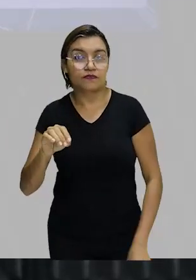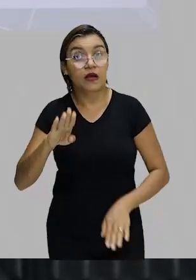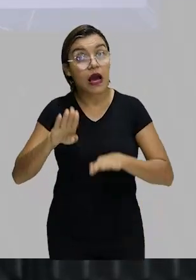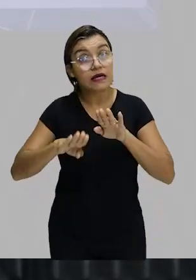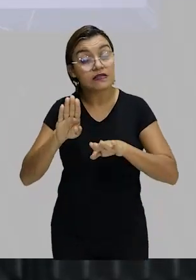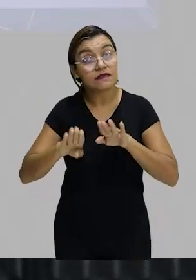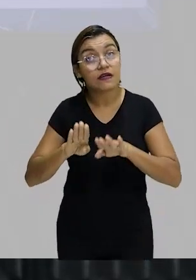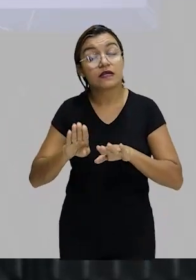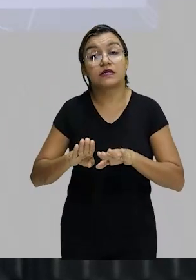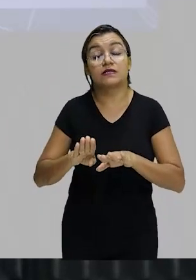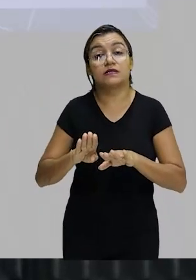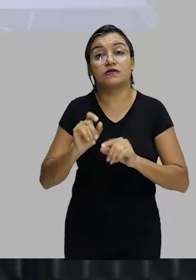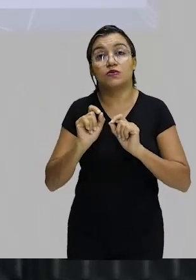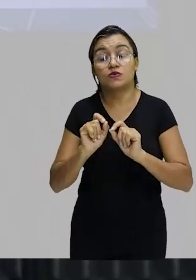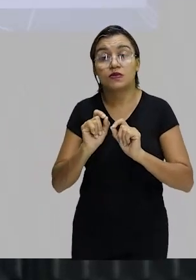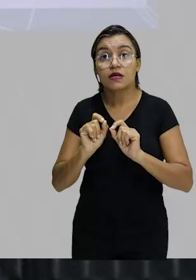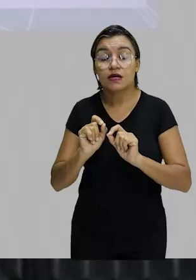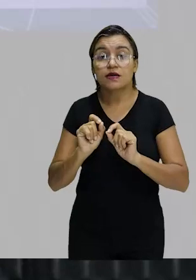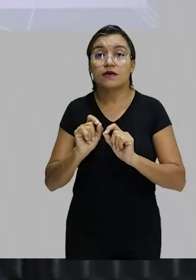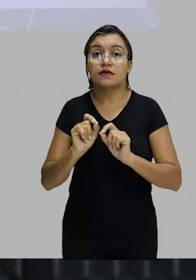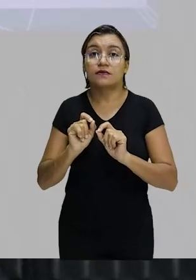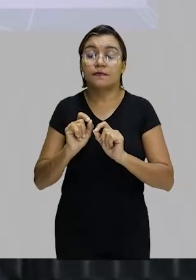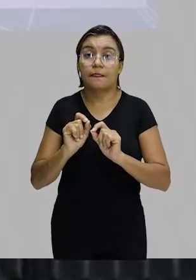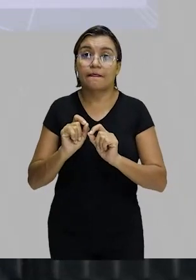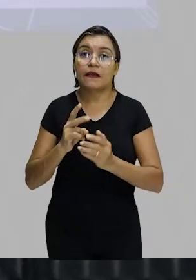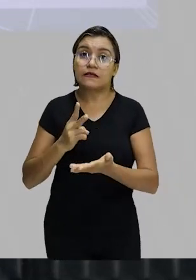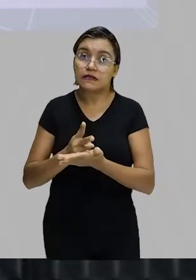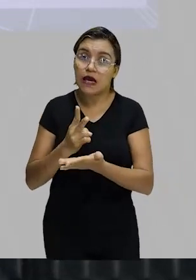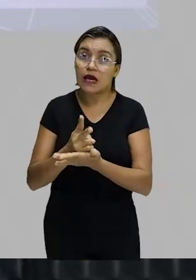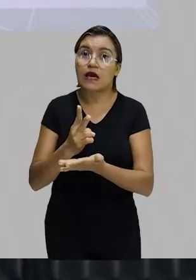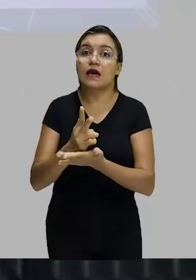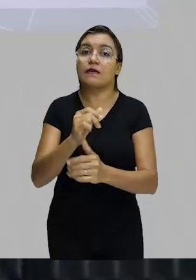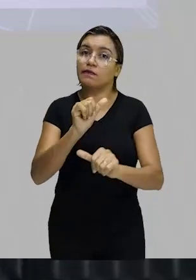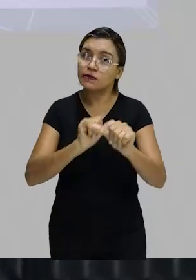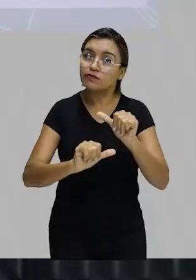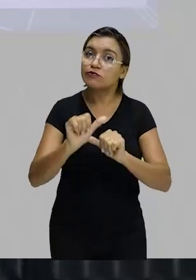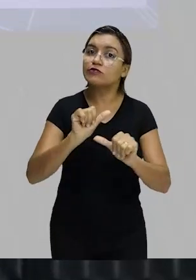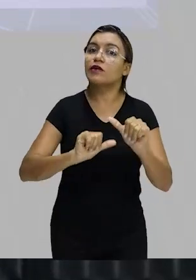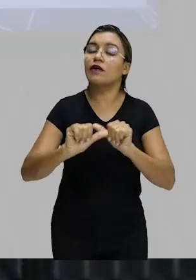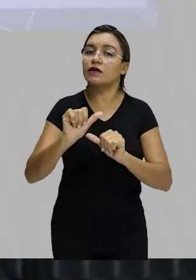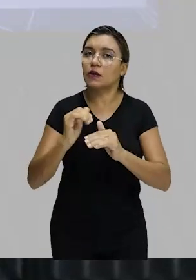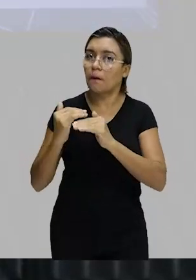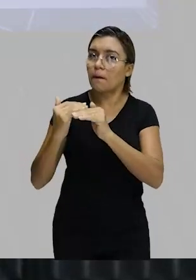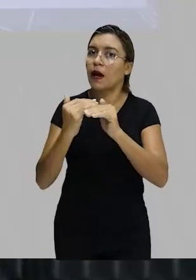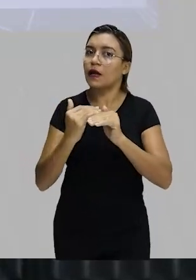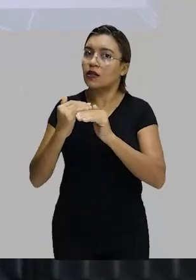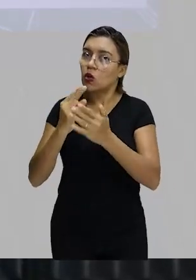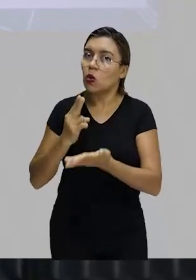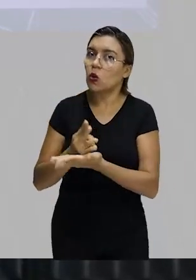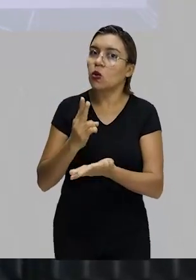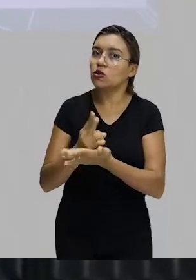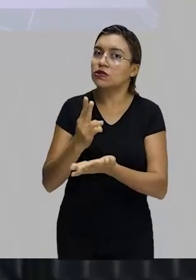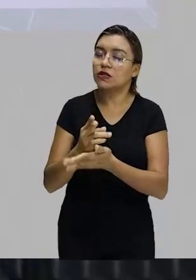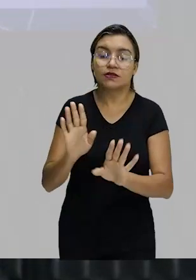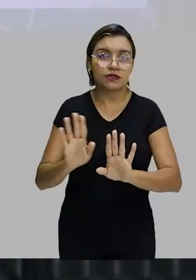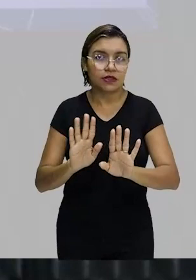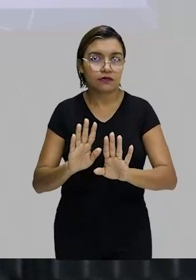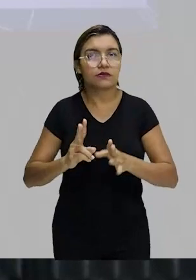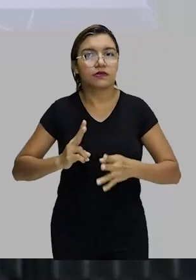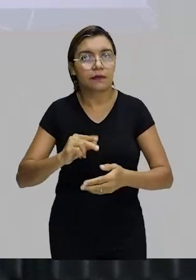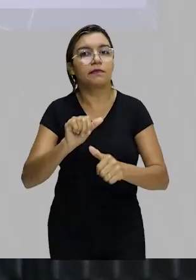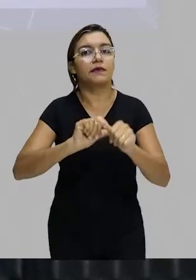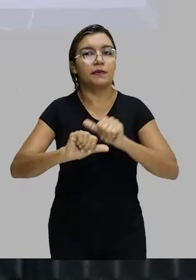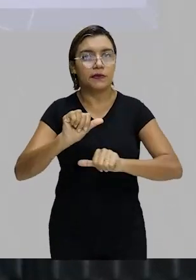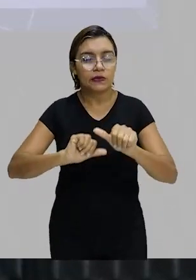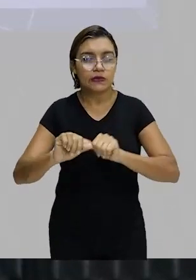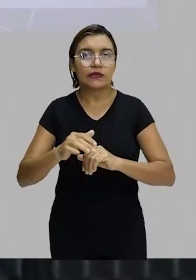é uma demonstração de que ela está sempre em alteração, tá? Ela não é um padrão constante. Por exemplo, coisas que eram